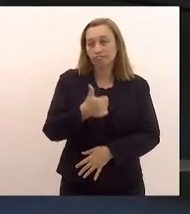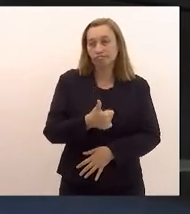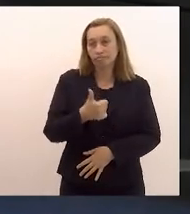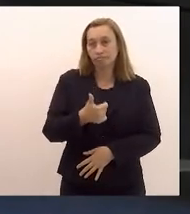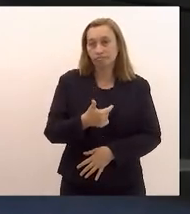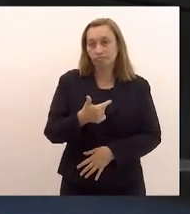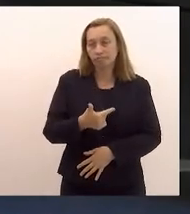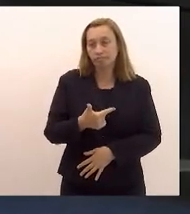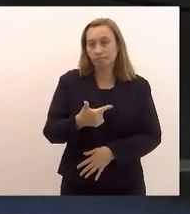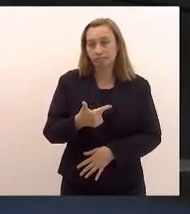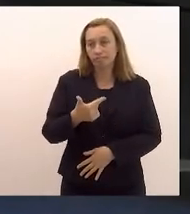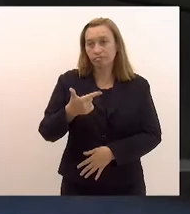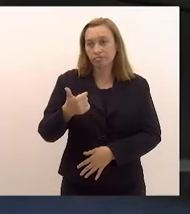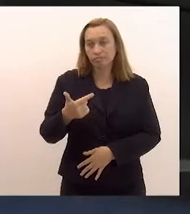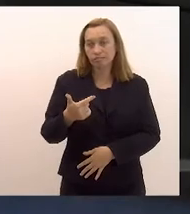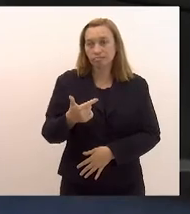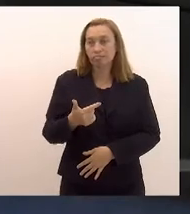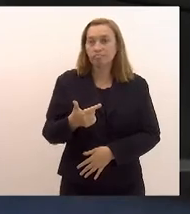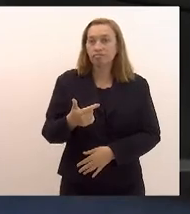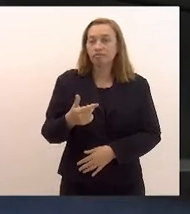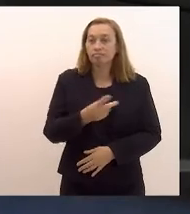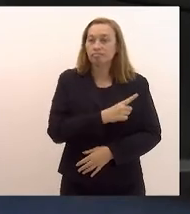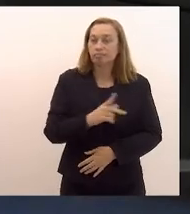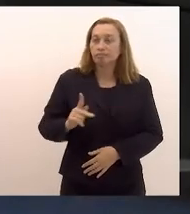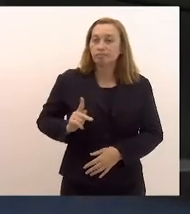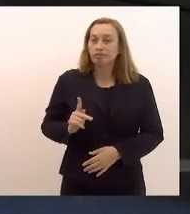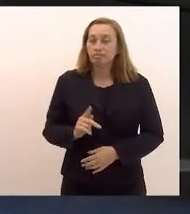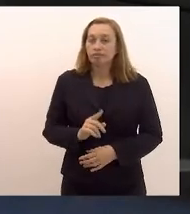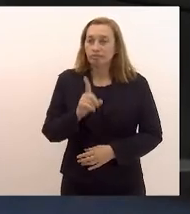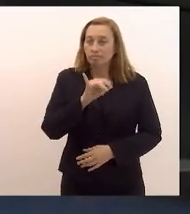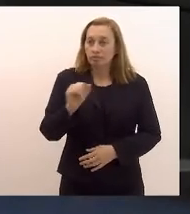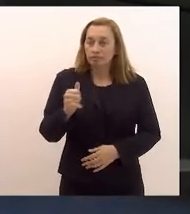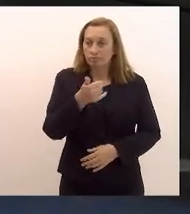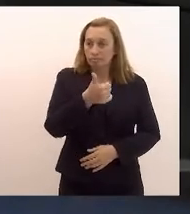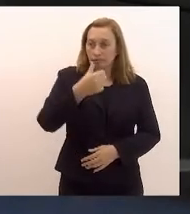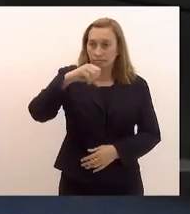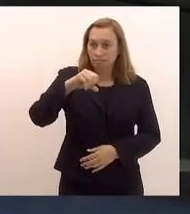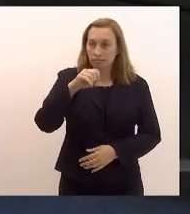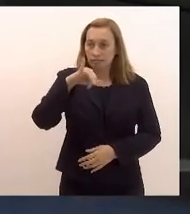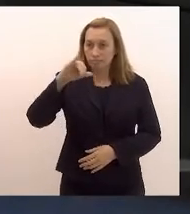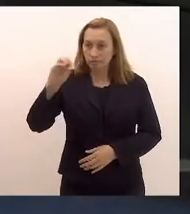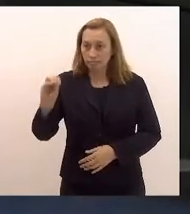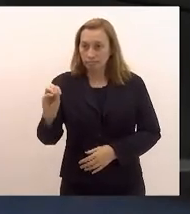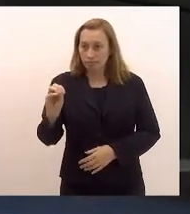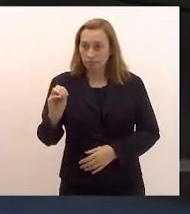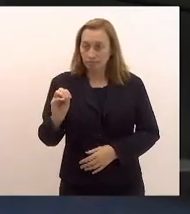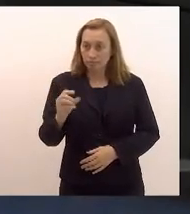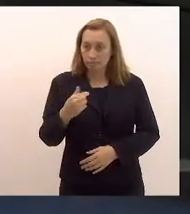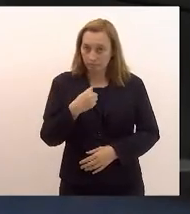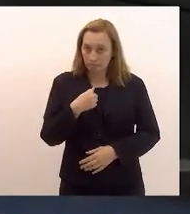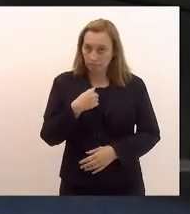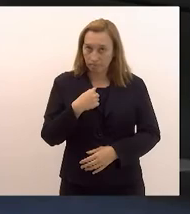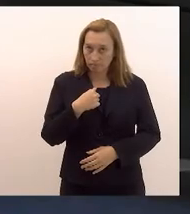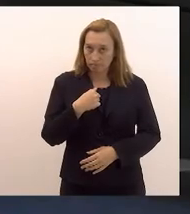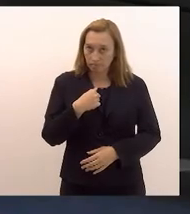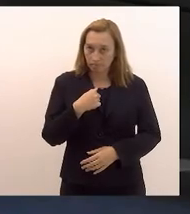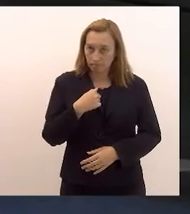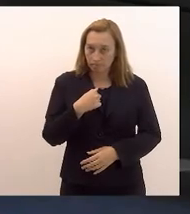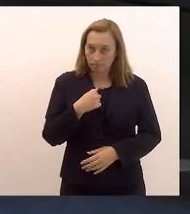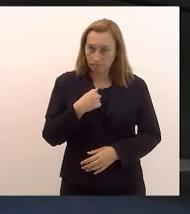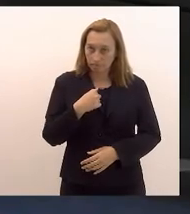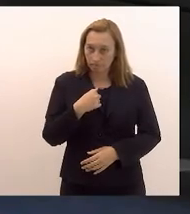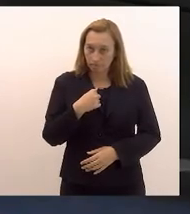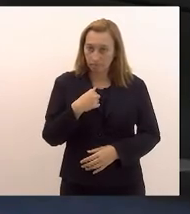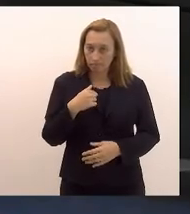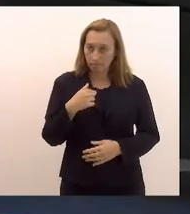da Defensoria Pública que nesta data 19 de maio assim como eu como